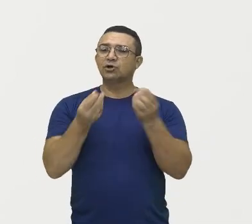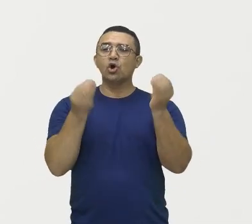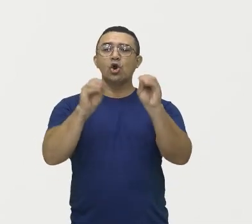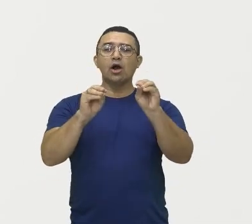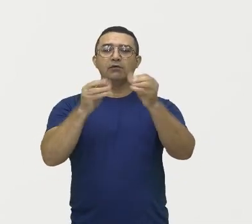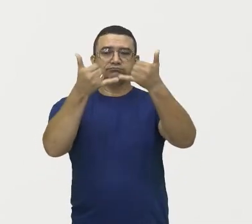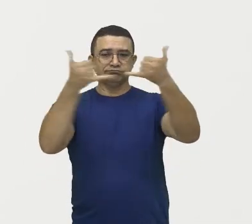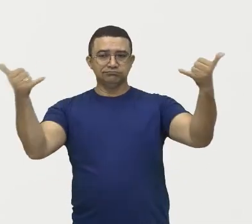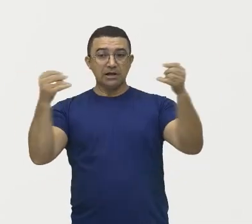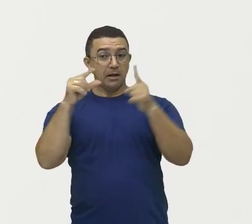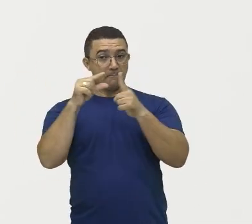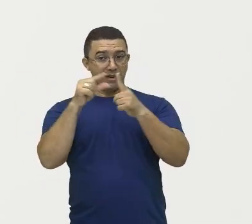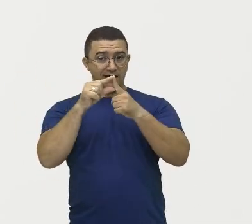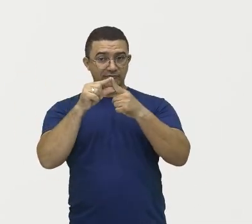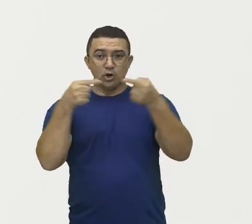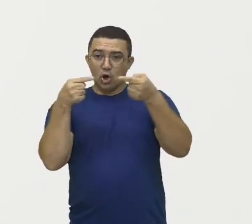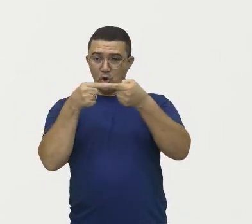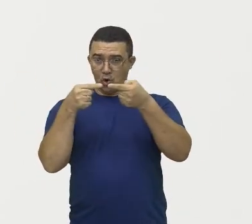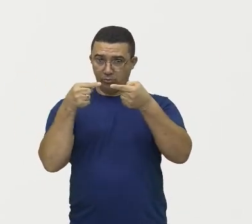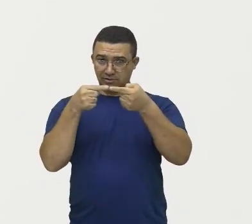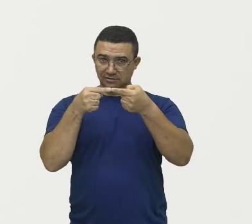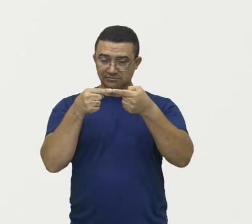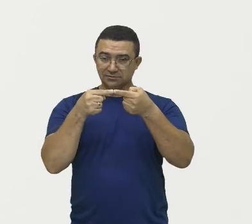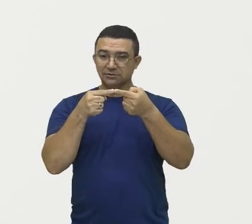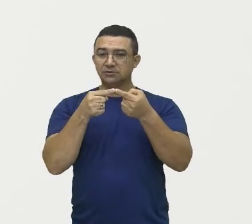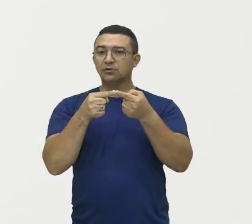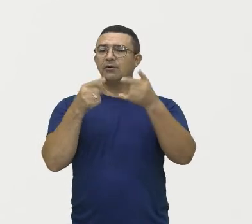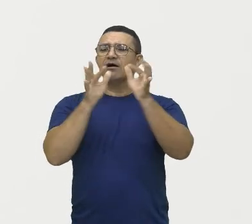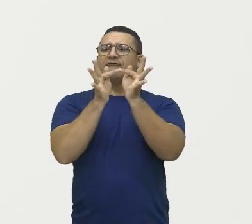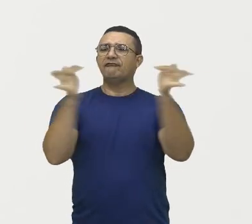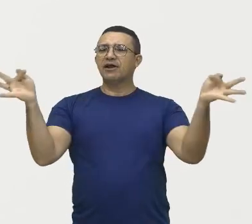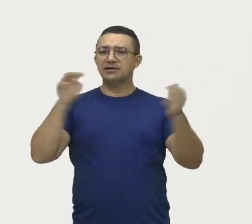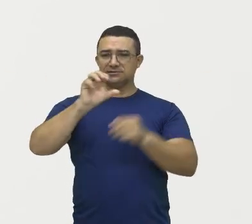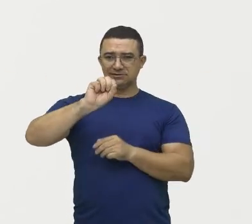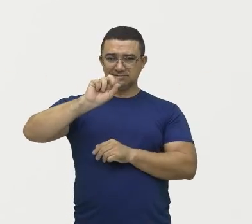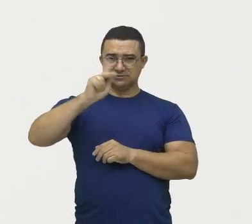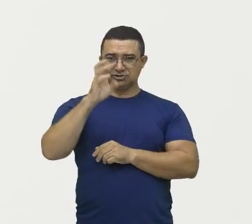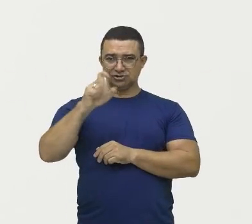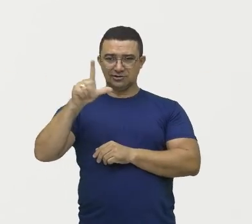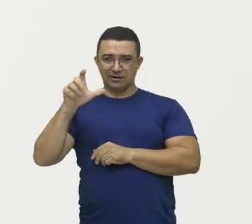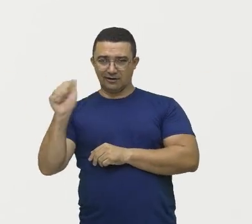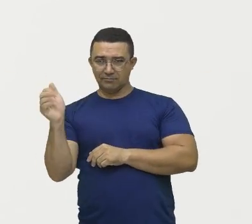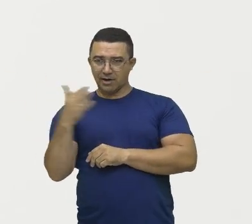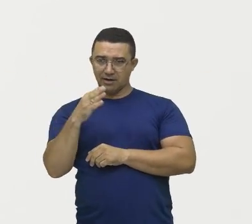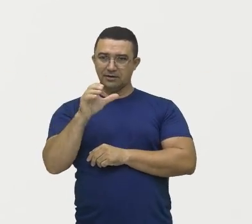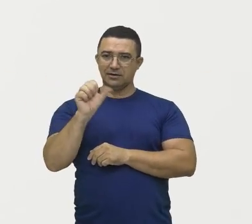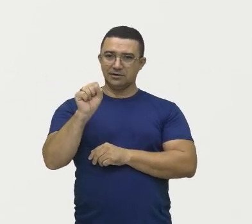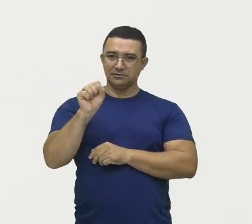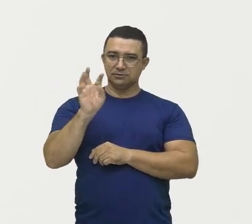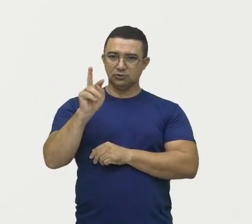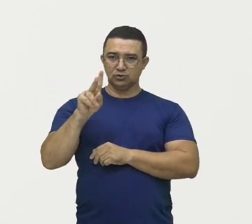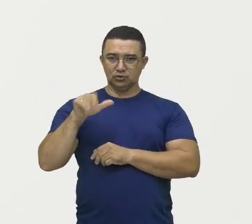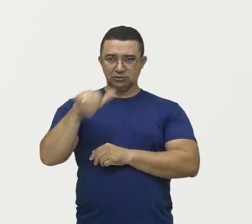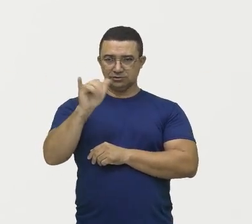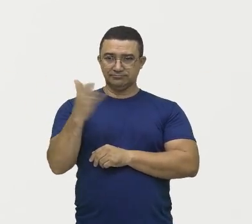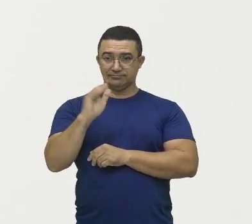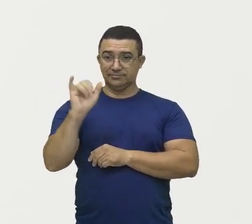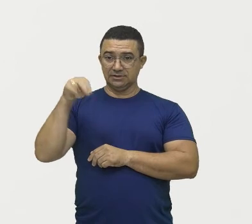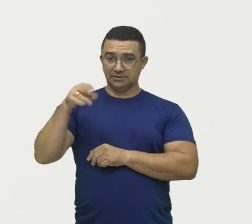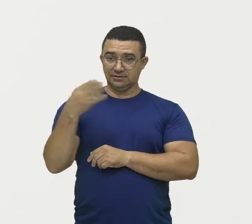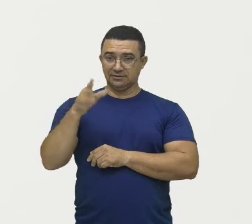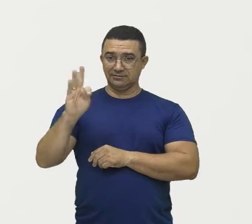né, com uma das opções a seguir. Para completar a frase Sheila, né, o espaço study in afternoon,